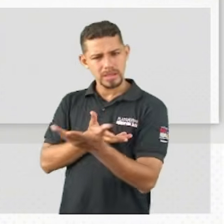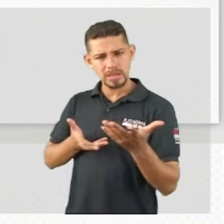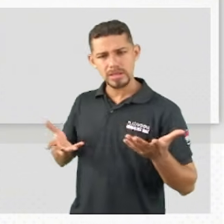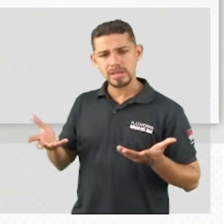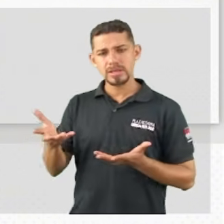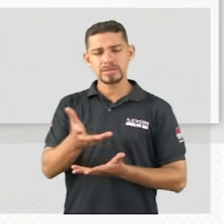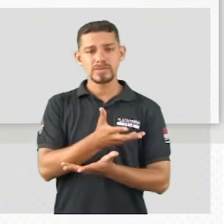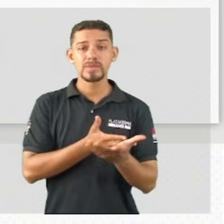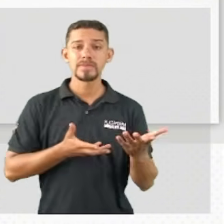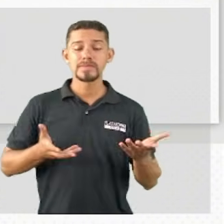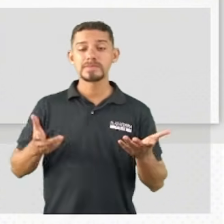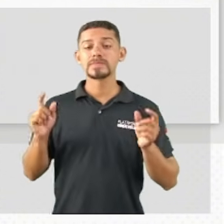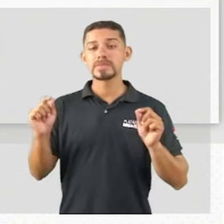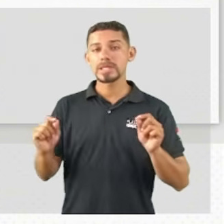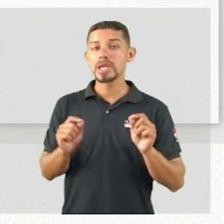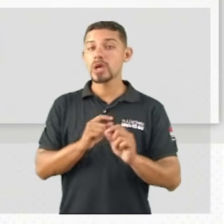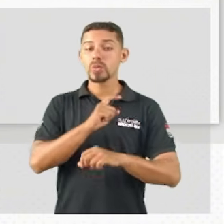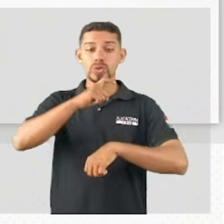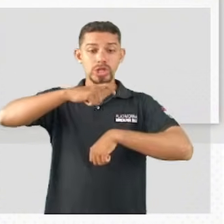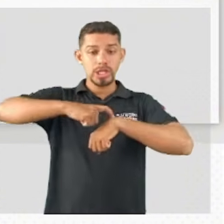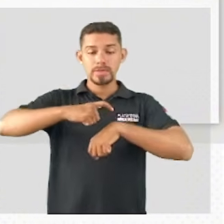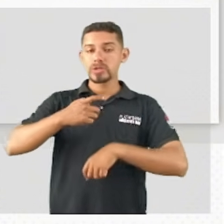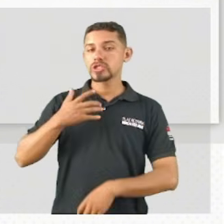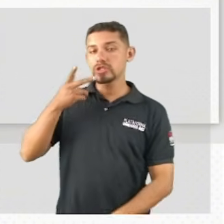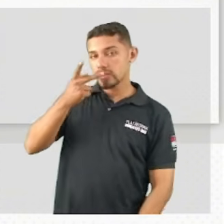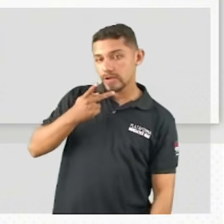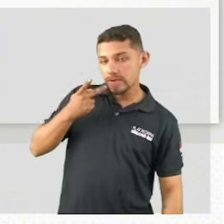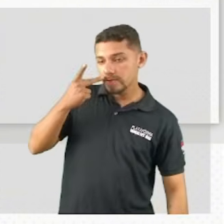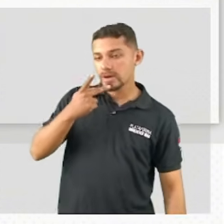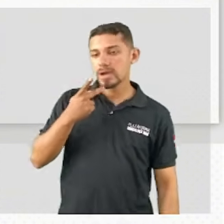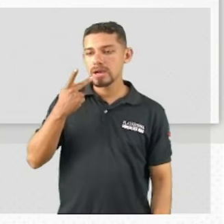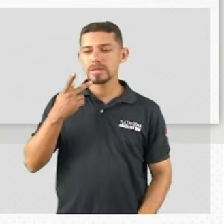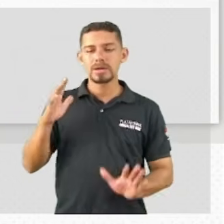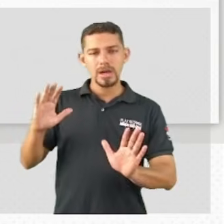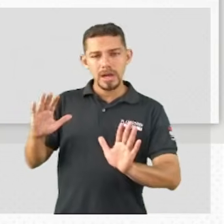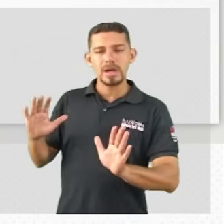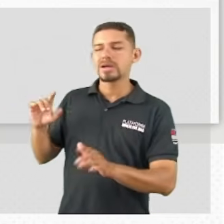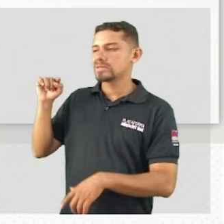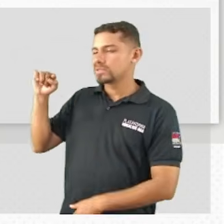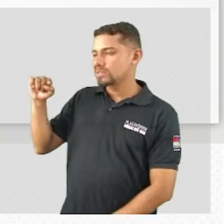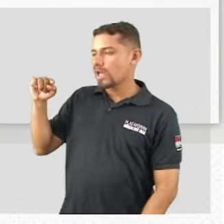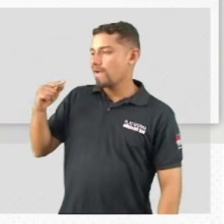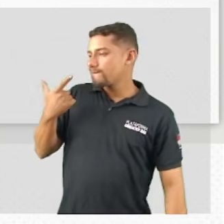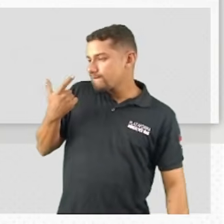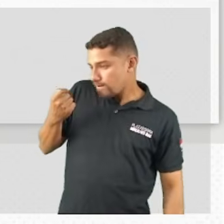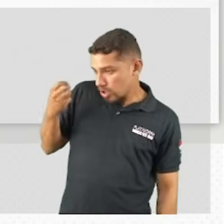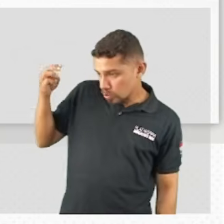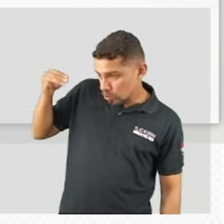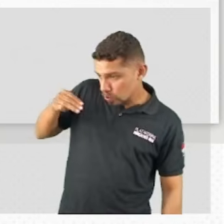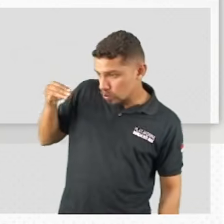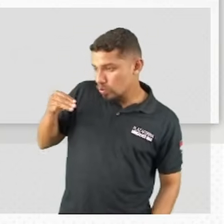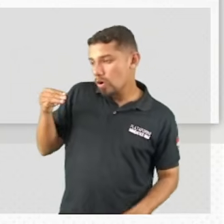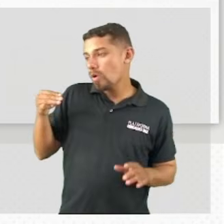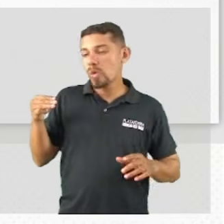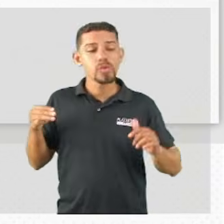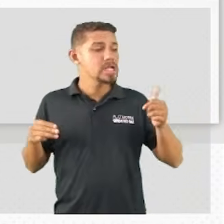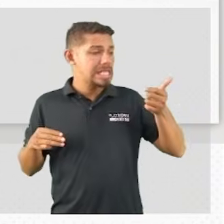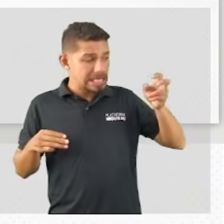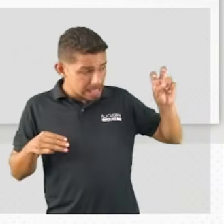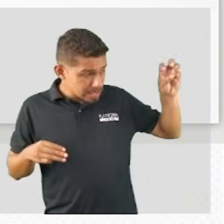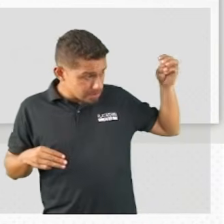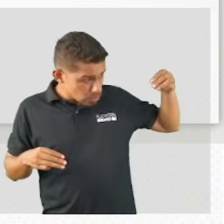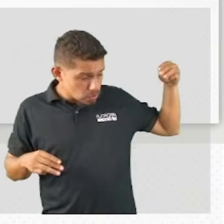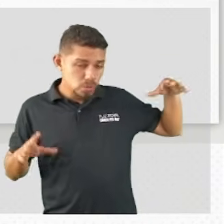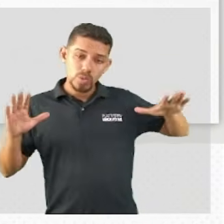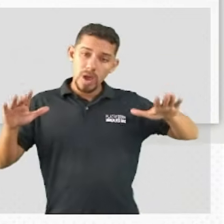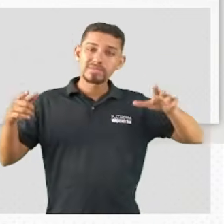a interação e o tempo de fala, né? Geralmente tem um tempo, 20 minutos, 15 minutos para cada, aí tem a contra-argumentação,